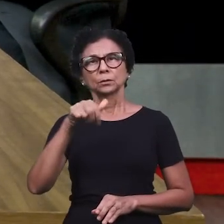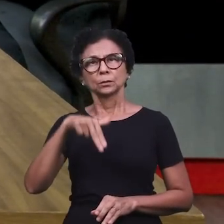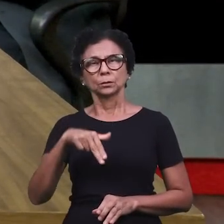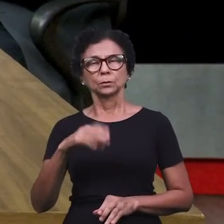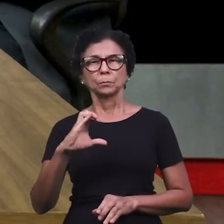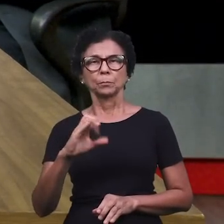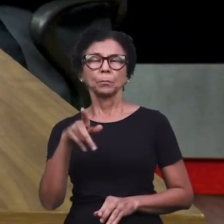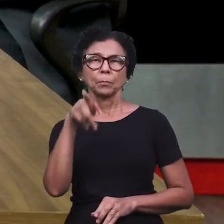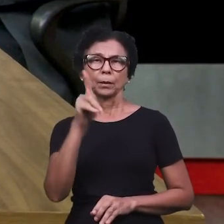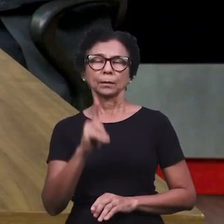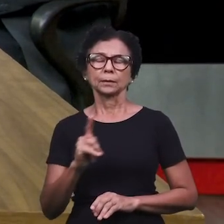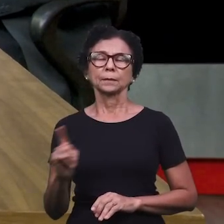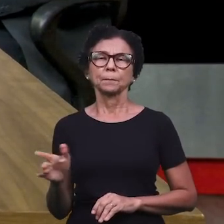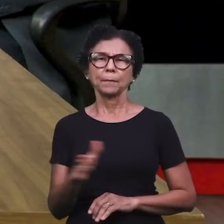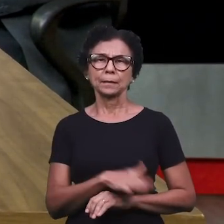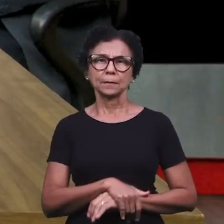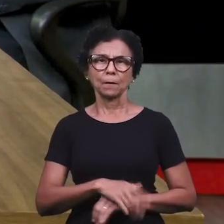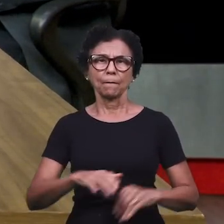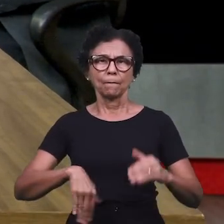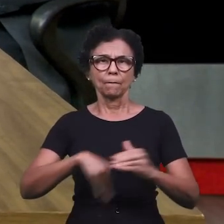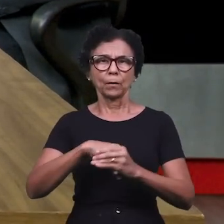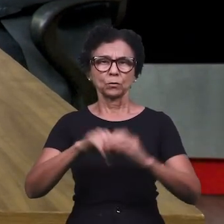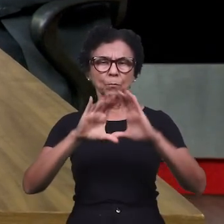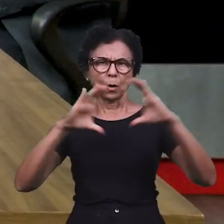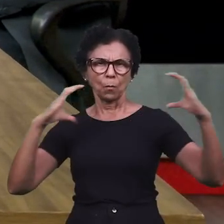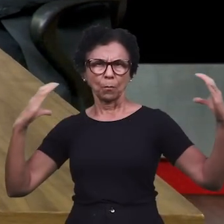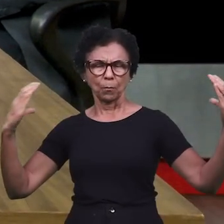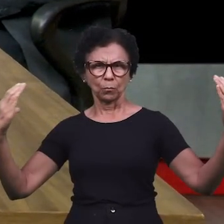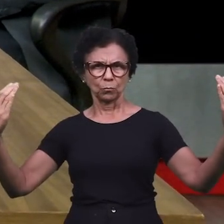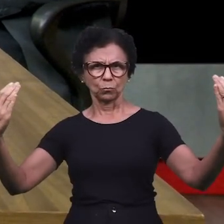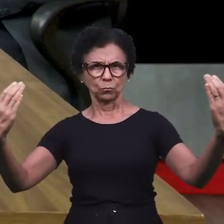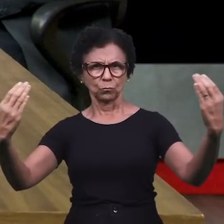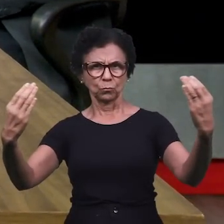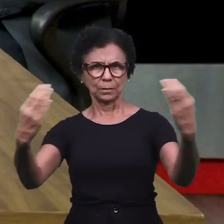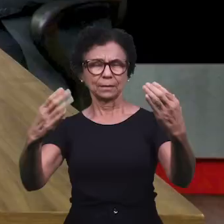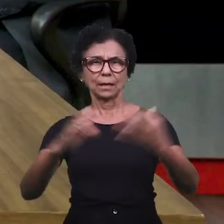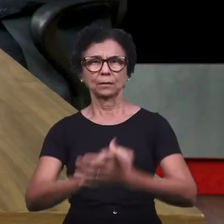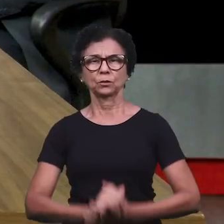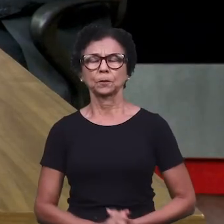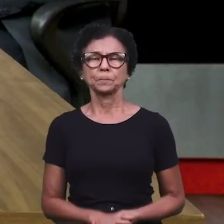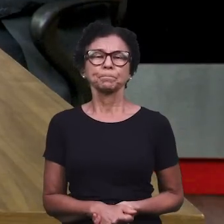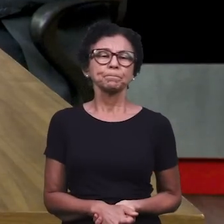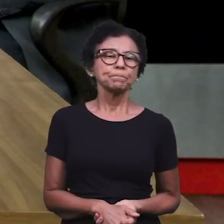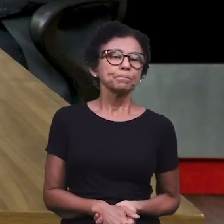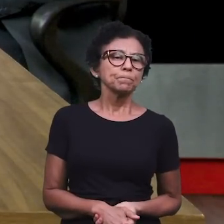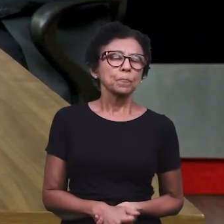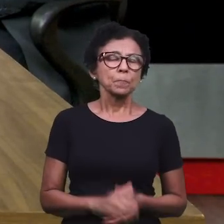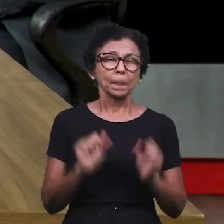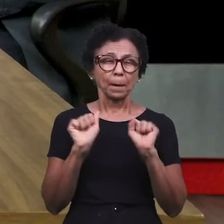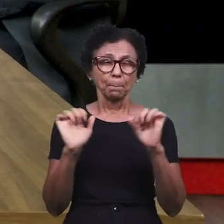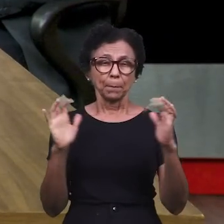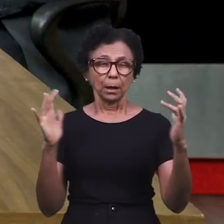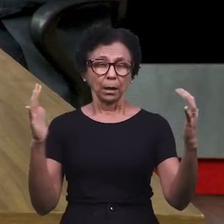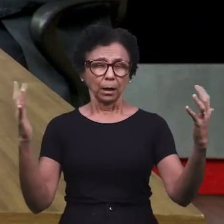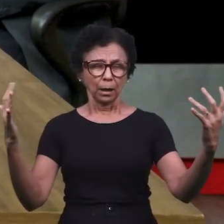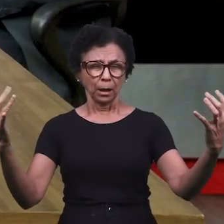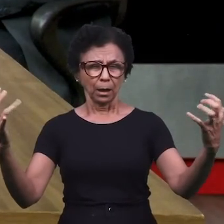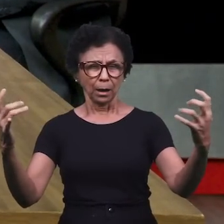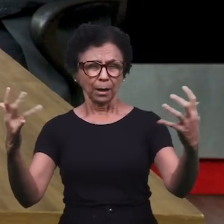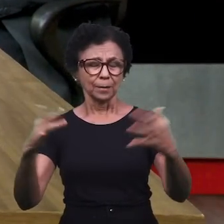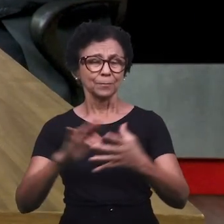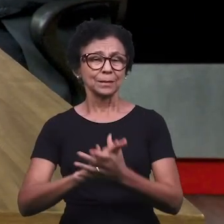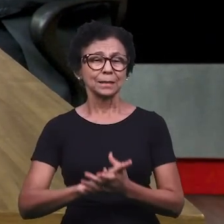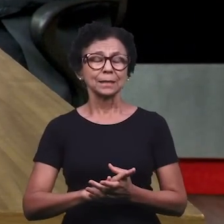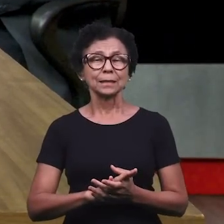de futebol com 100 pessoas, né? E aí você tem que achar uma pessoa com